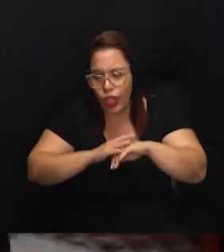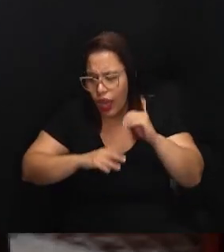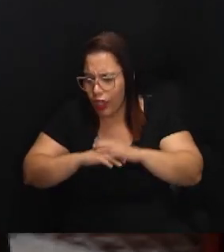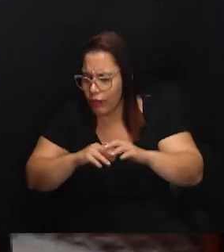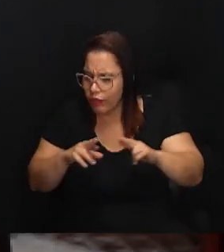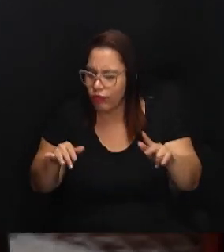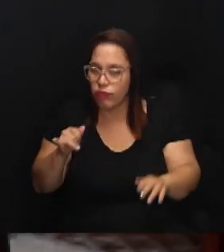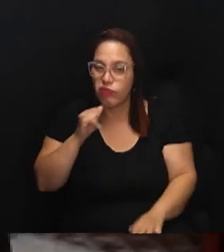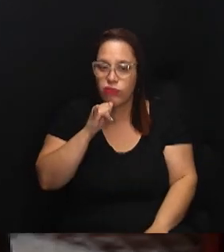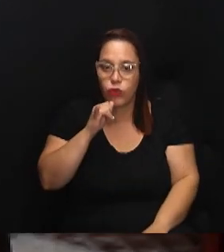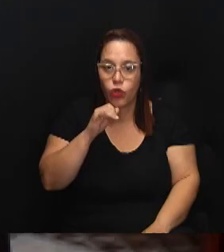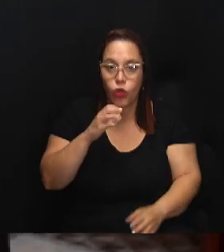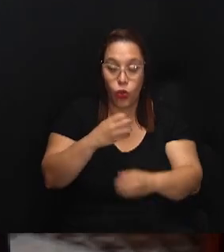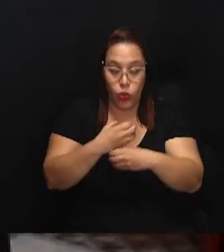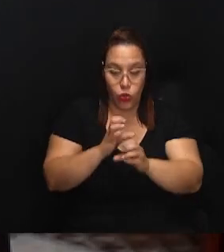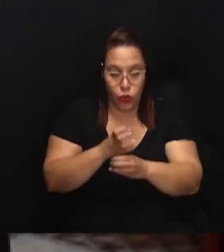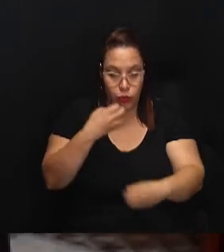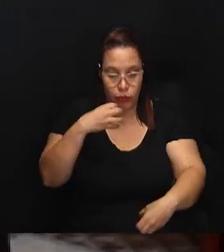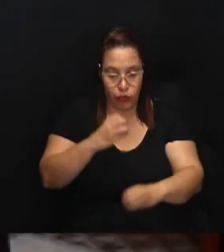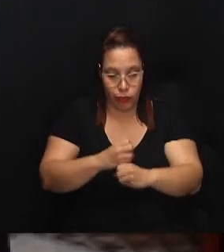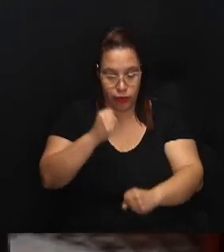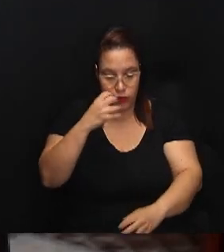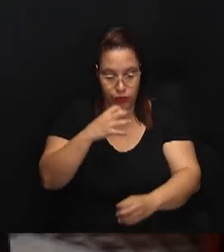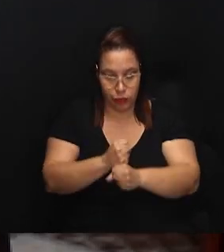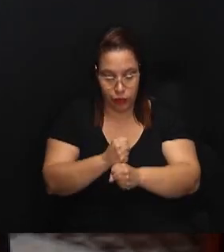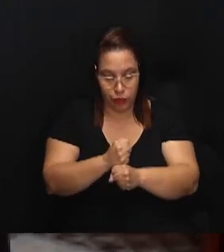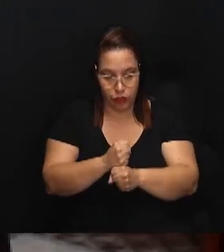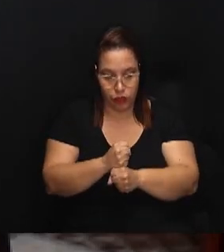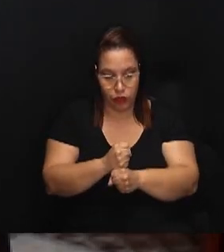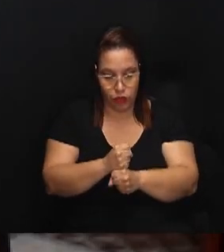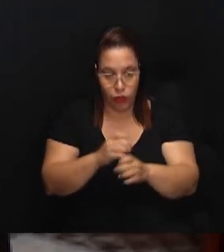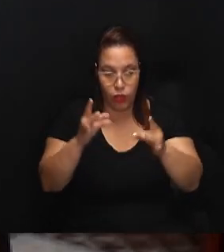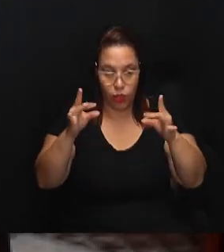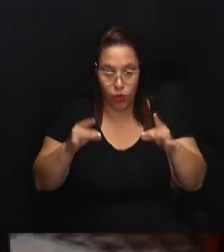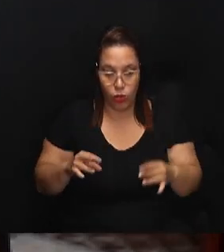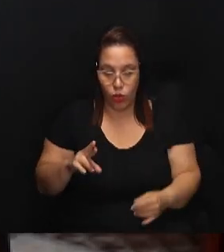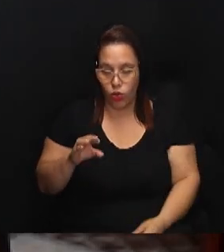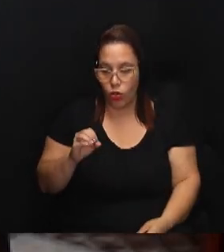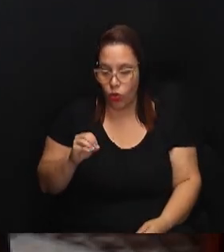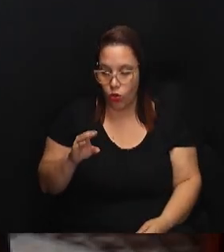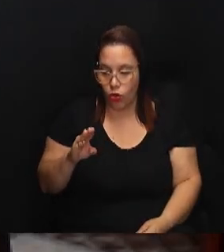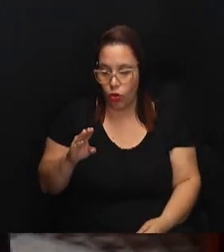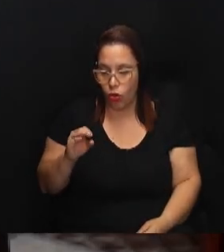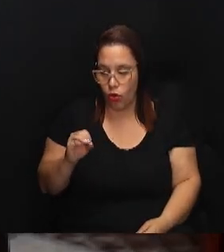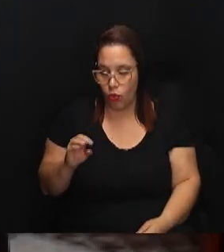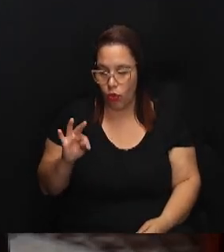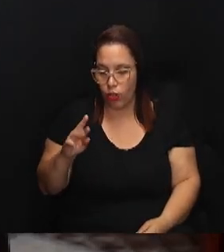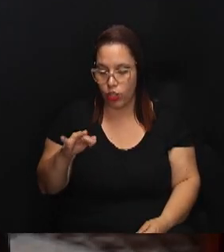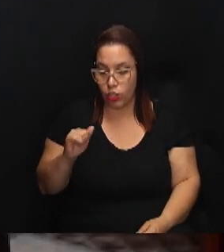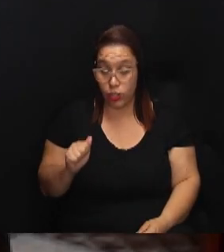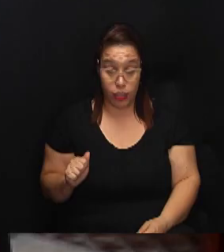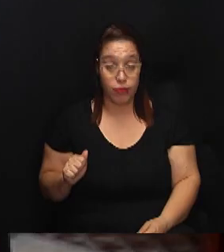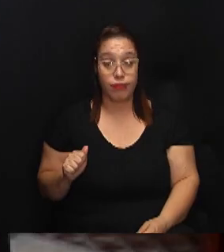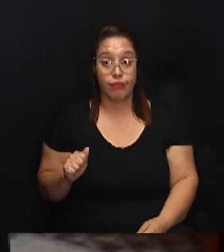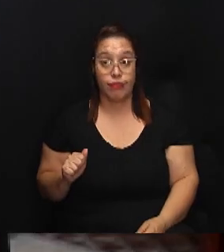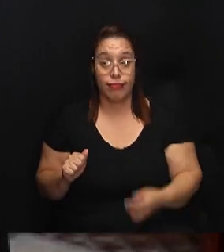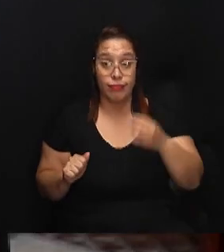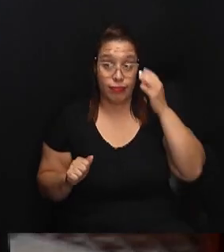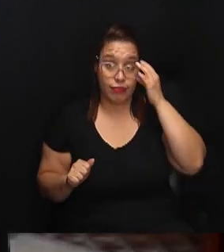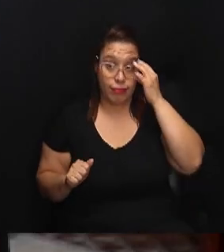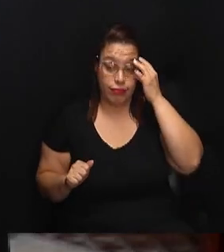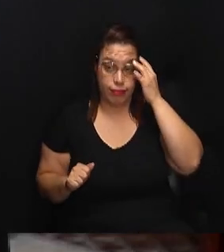áreas muito diferentes, como, por exemplo, com engenheiros, com as pessoas especialistas em robótica, com